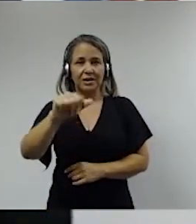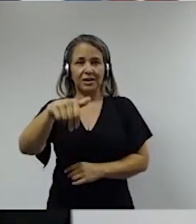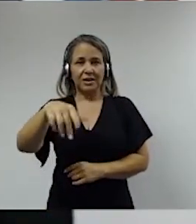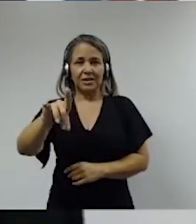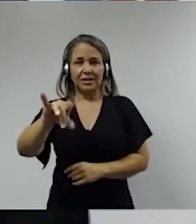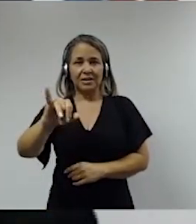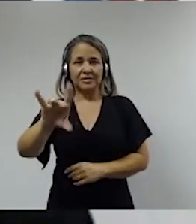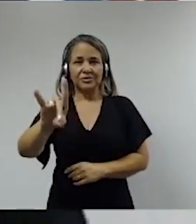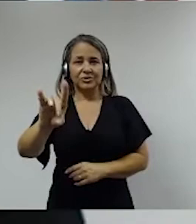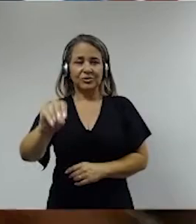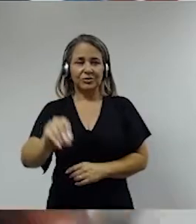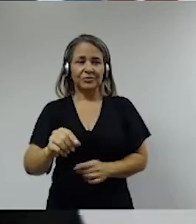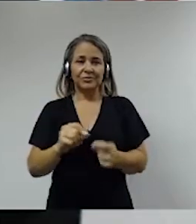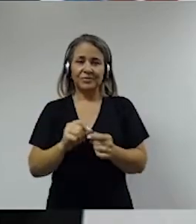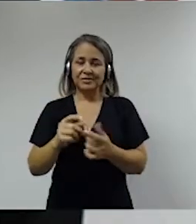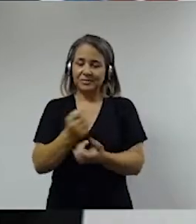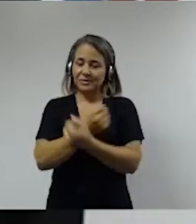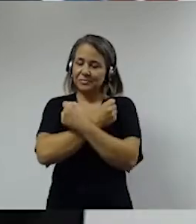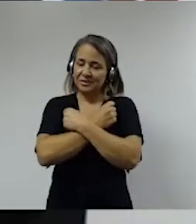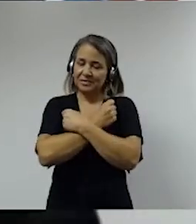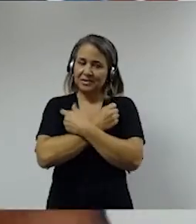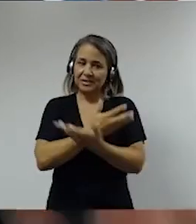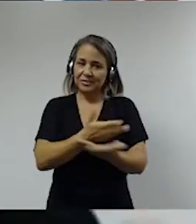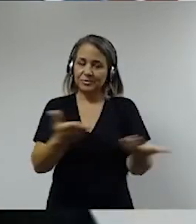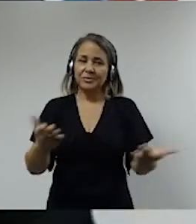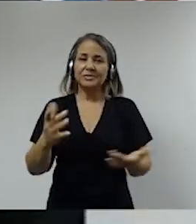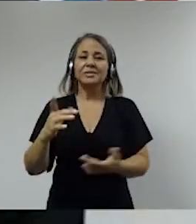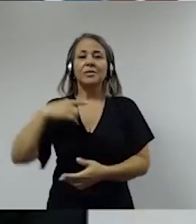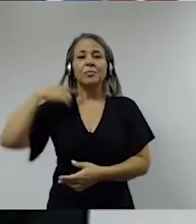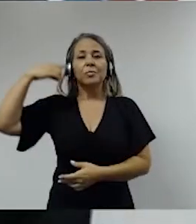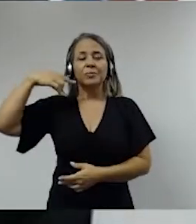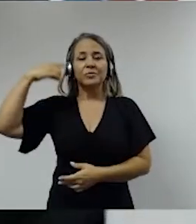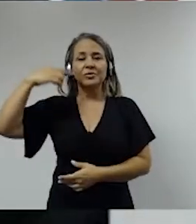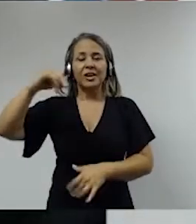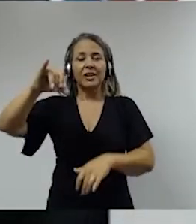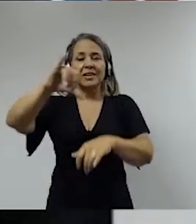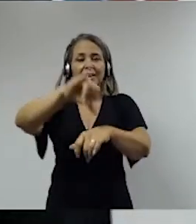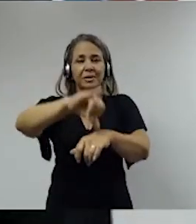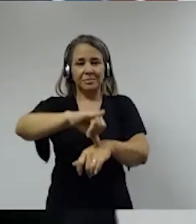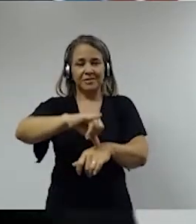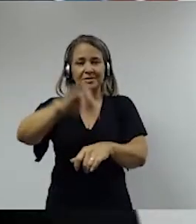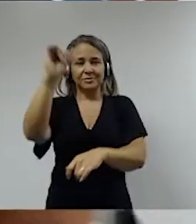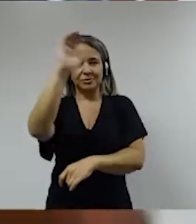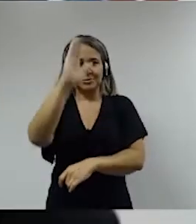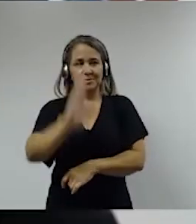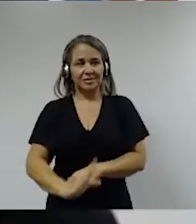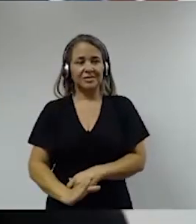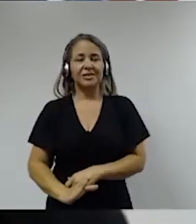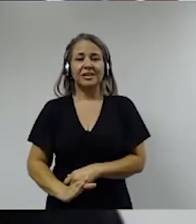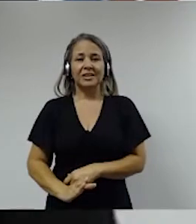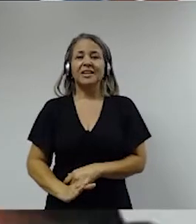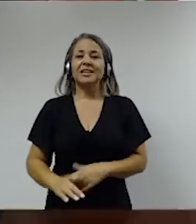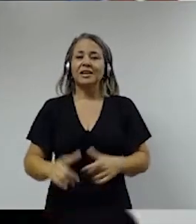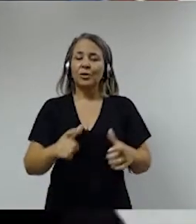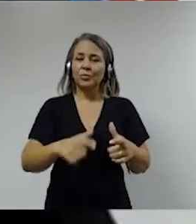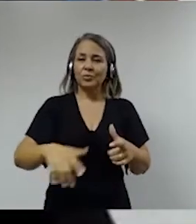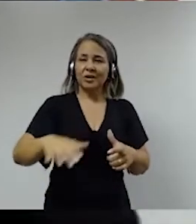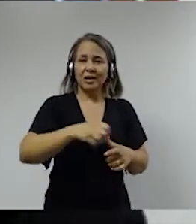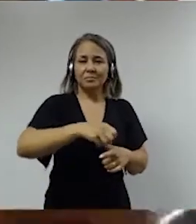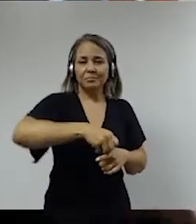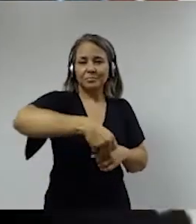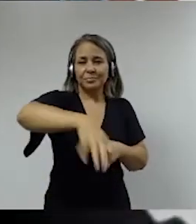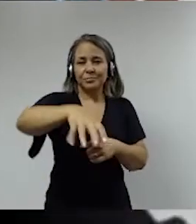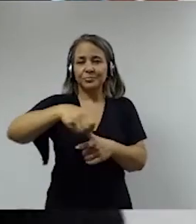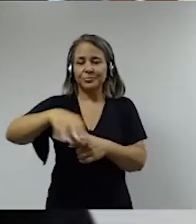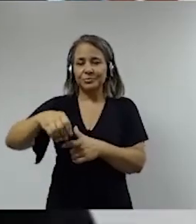aproveito para mandar um abraço a todos os advogados da nossa capital, que acaba sendo uma seccional de todos nós